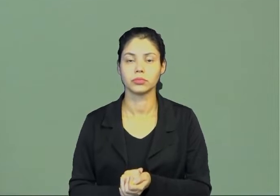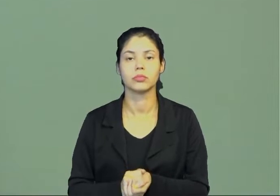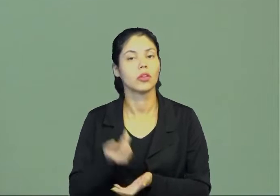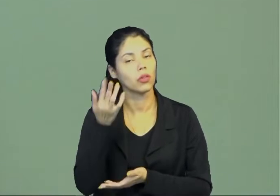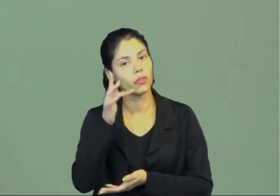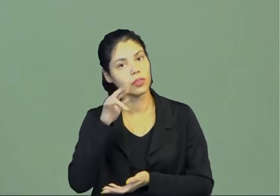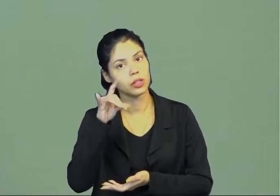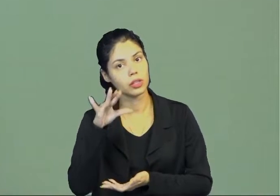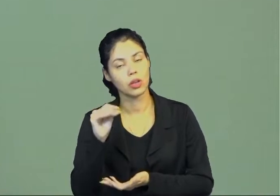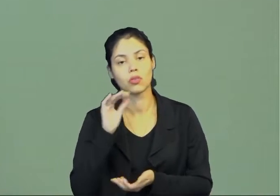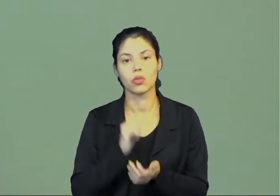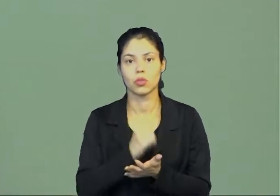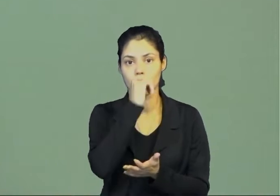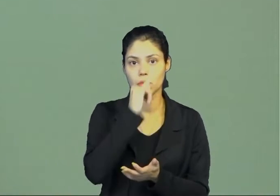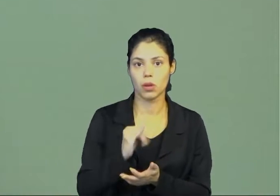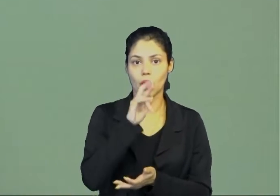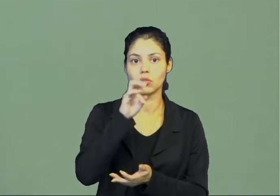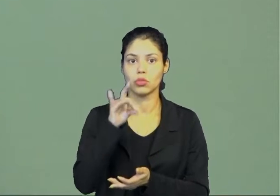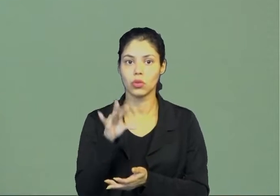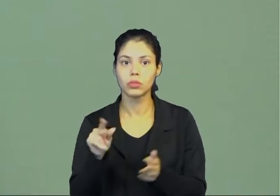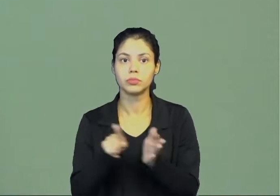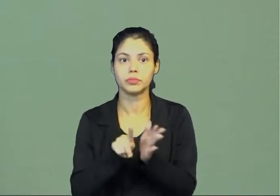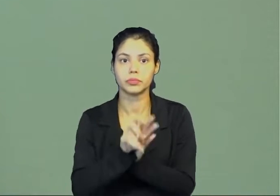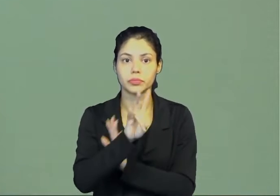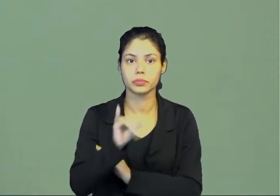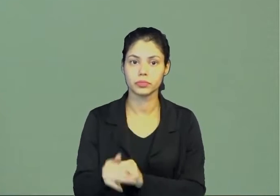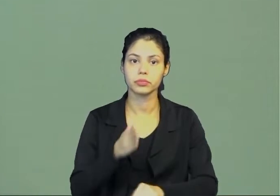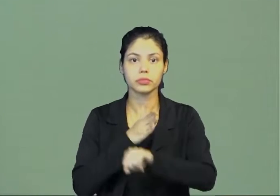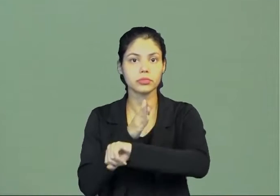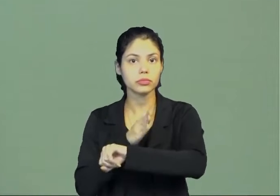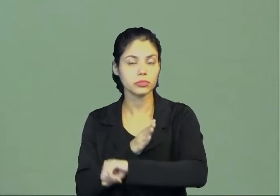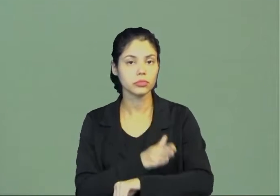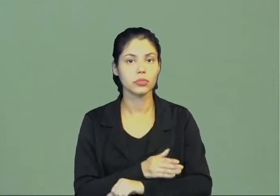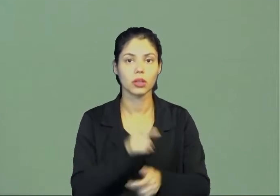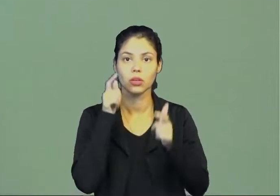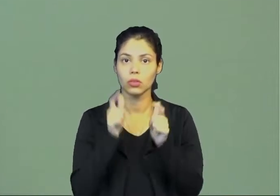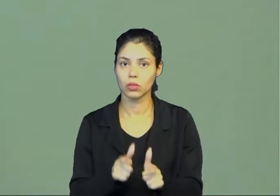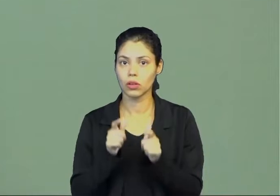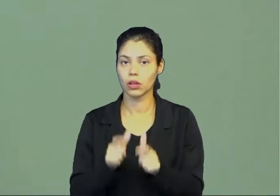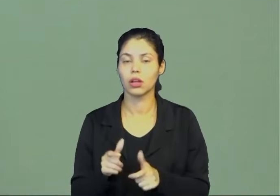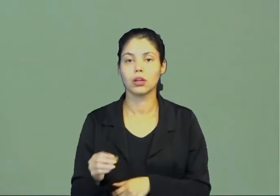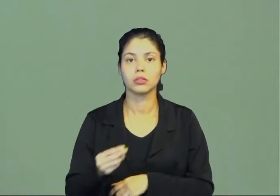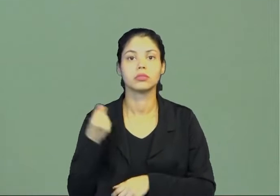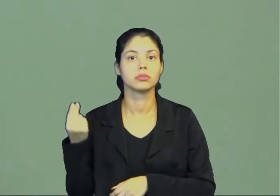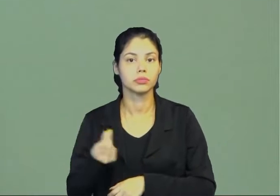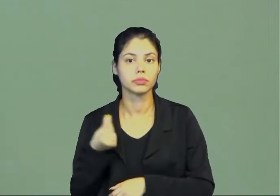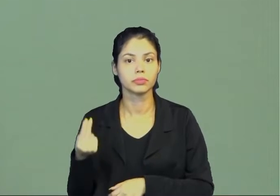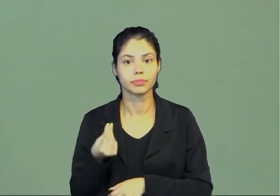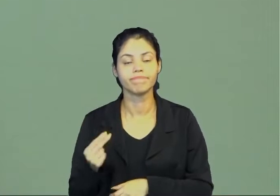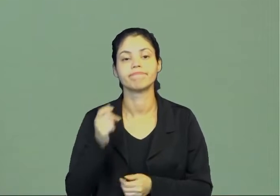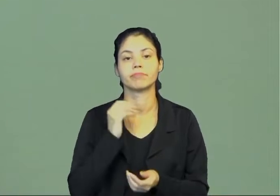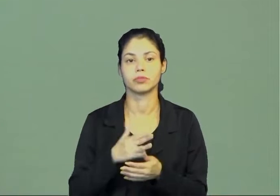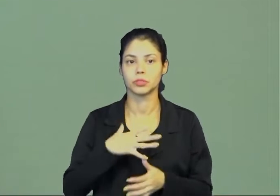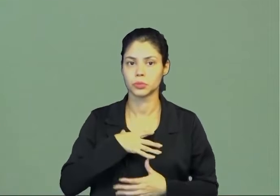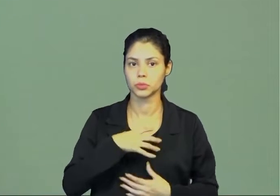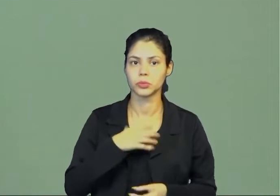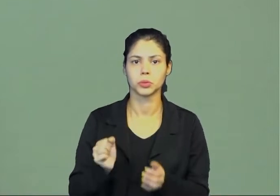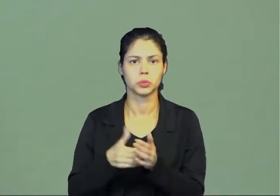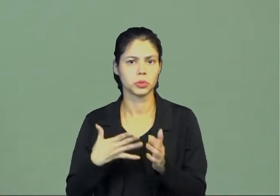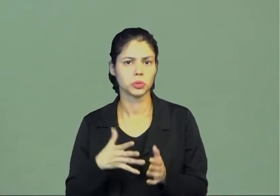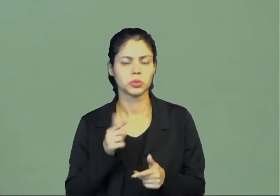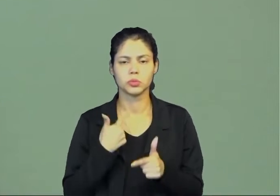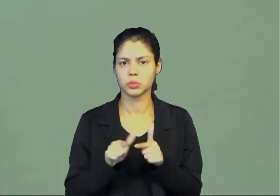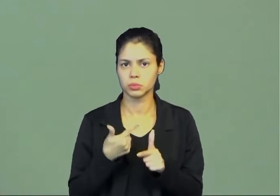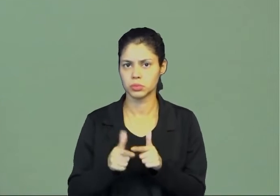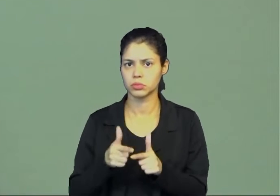Ferdinand, do Império Austro-Húngaro, ele vai em uma visita ao território sérvio no momento em que havia muitas